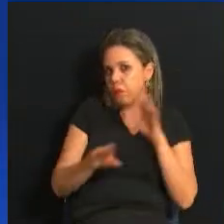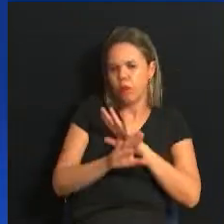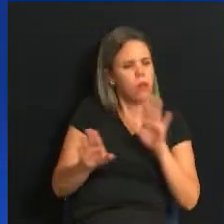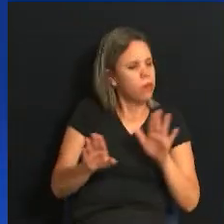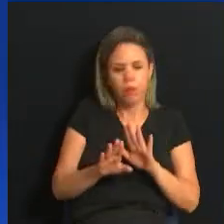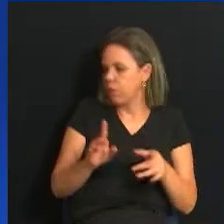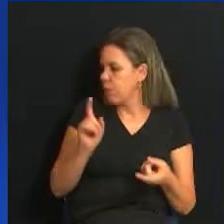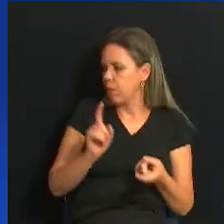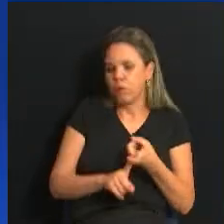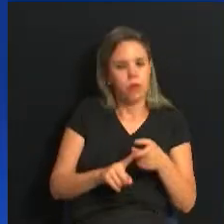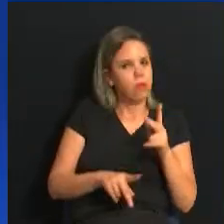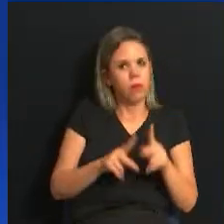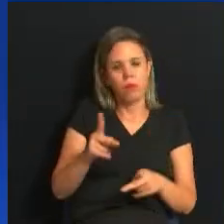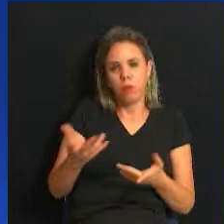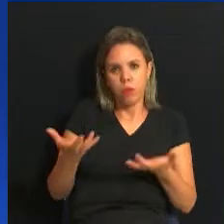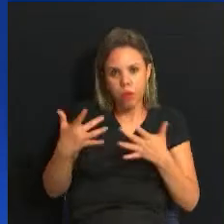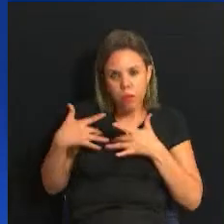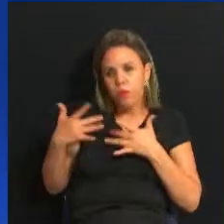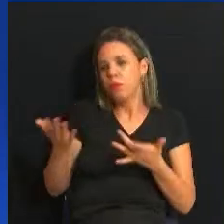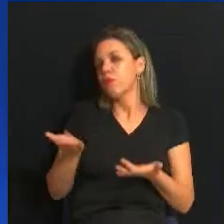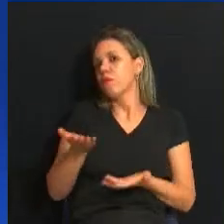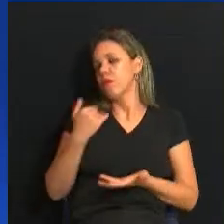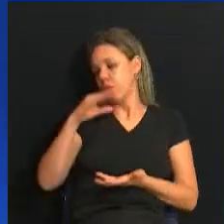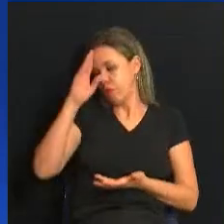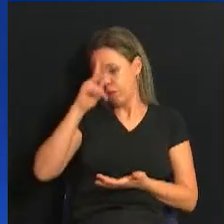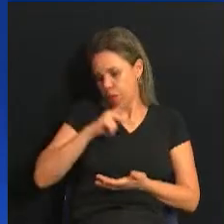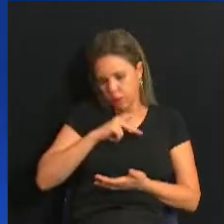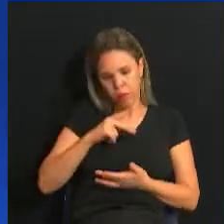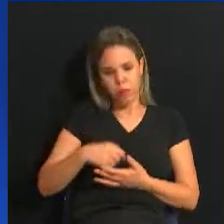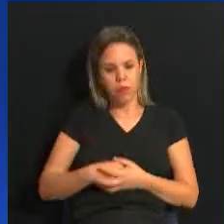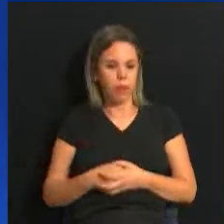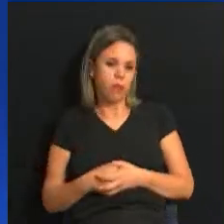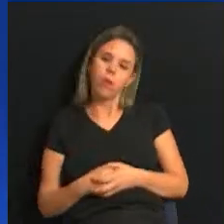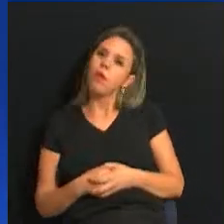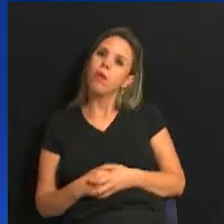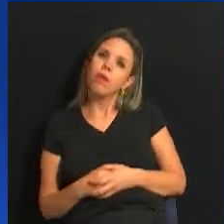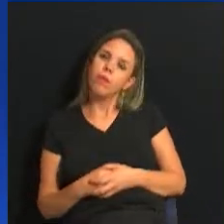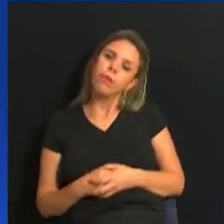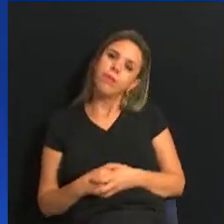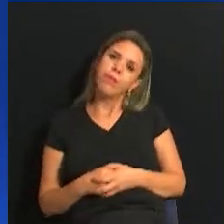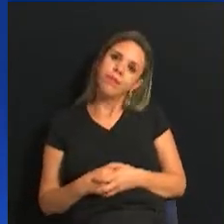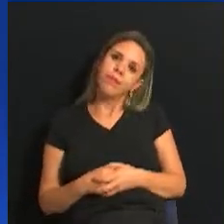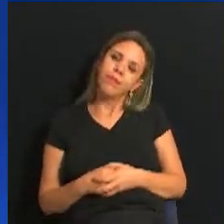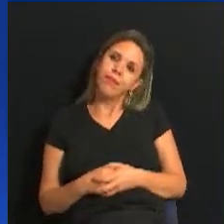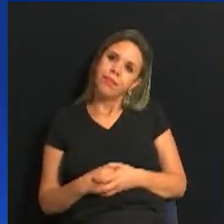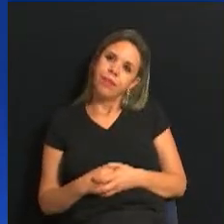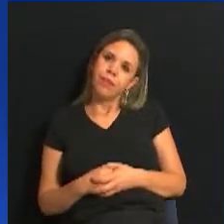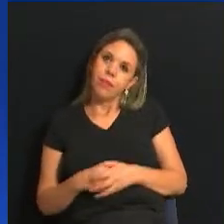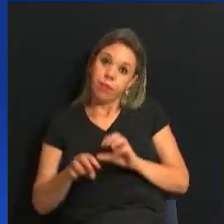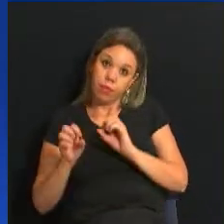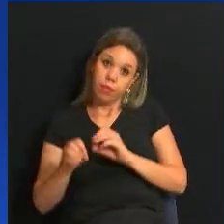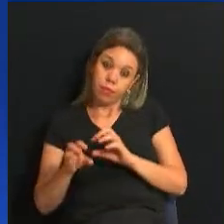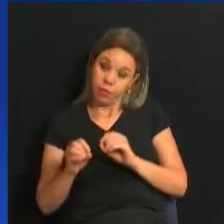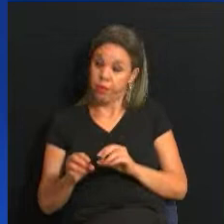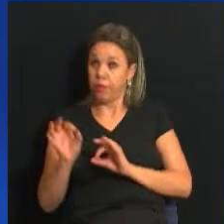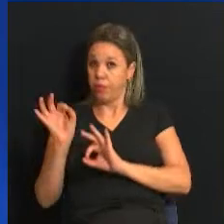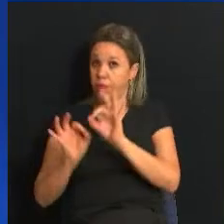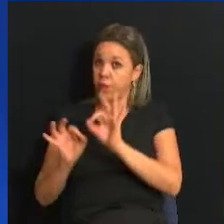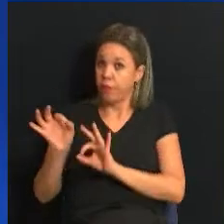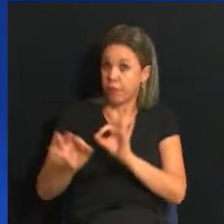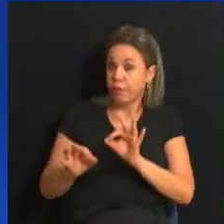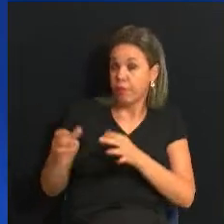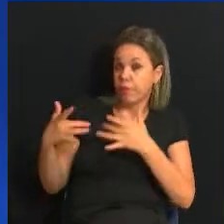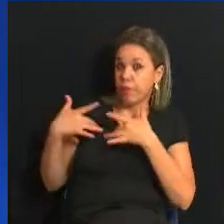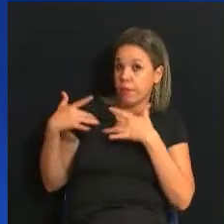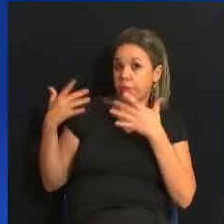punição para quem distribuir alimentos à população em situação de rua. Também disciplina e organiza a